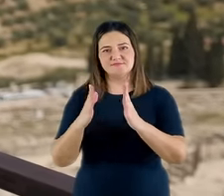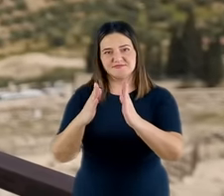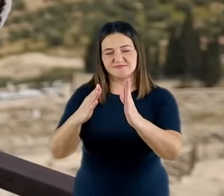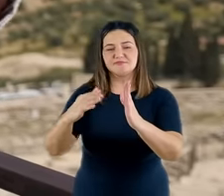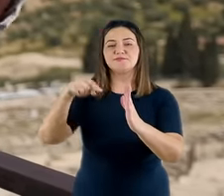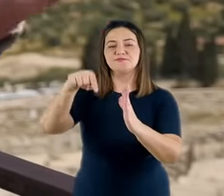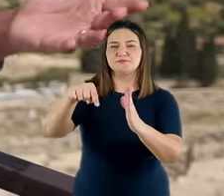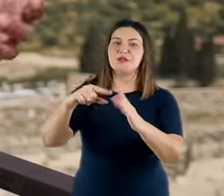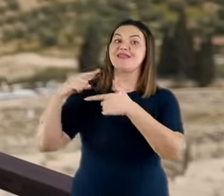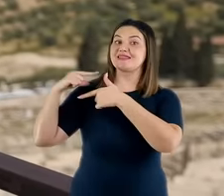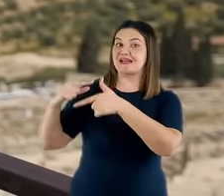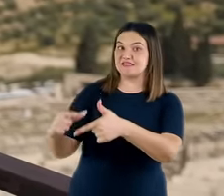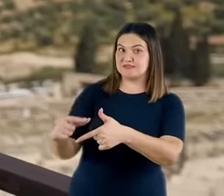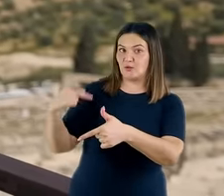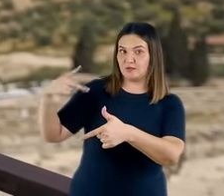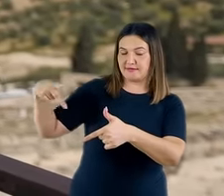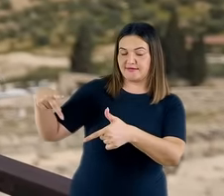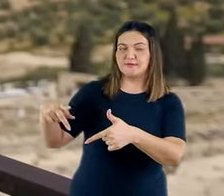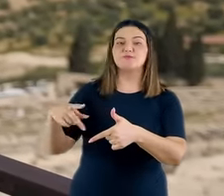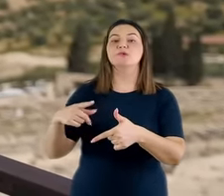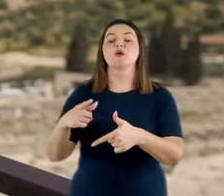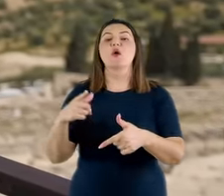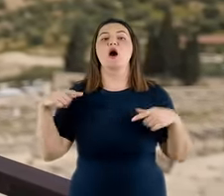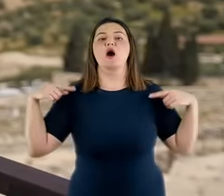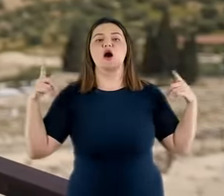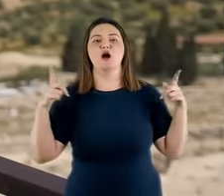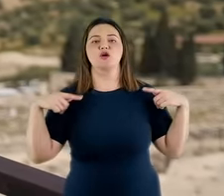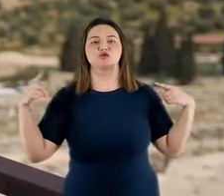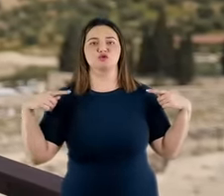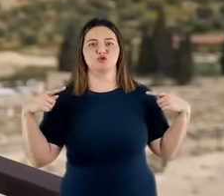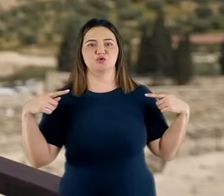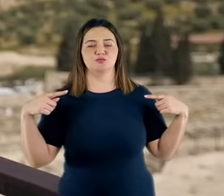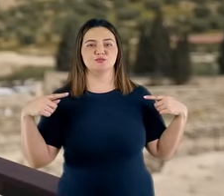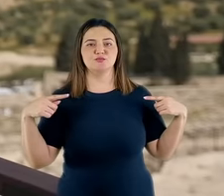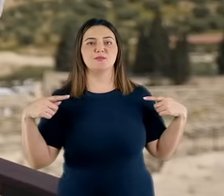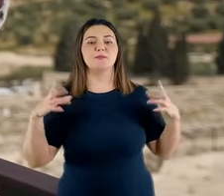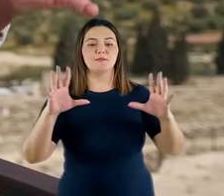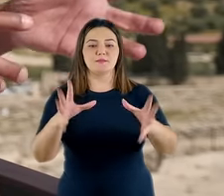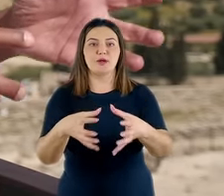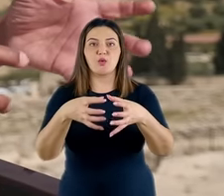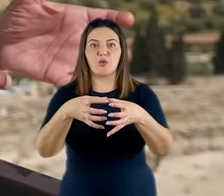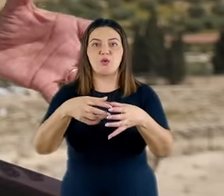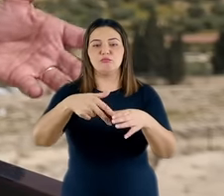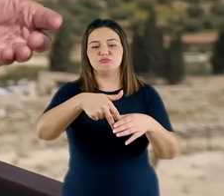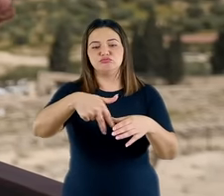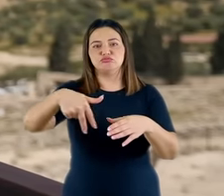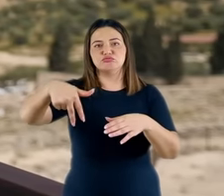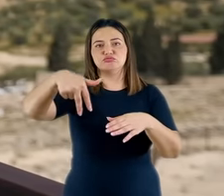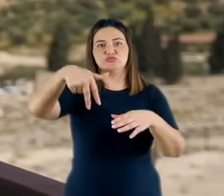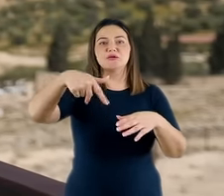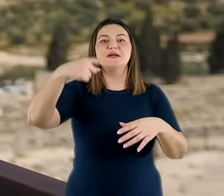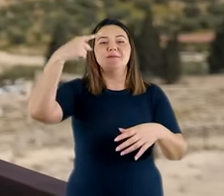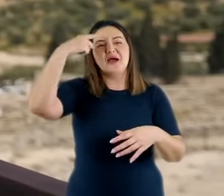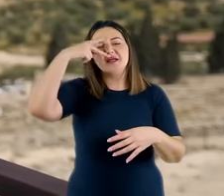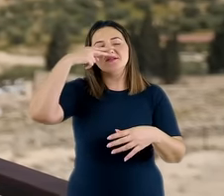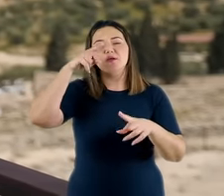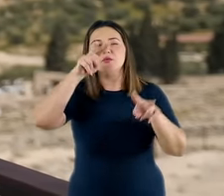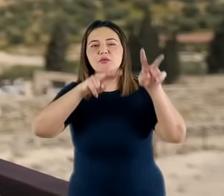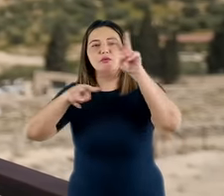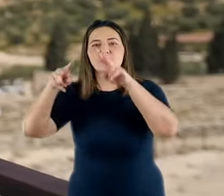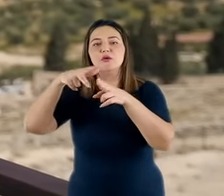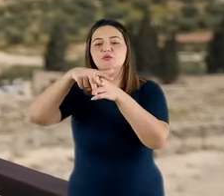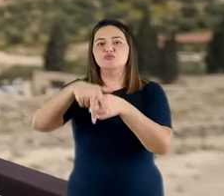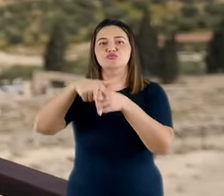de acordo com essa tradição muçulmana, o mesmo anjo Gabriel pegou a Maomé e o trouxe em espírito,